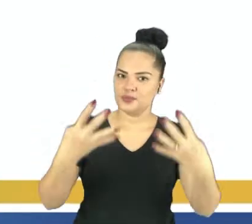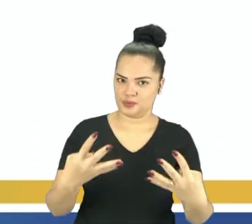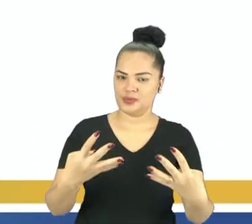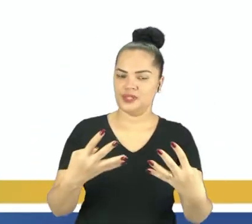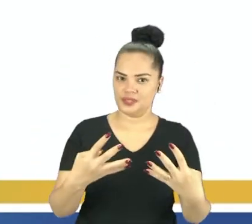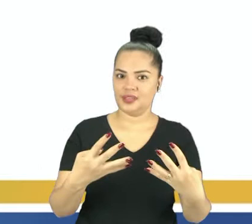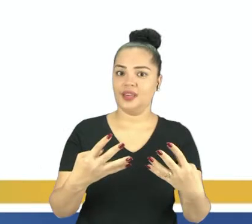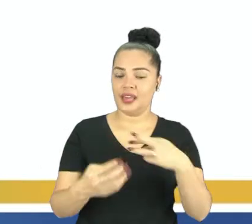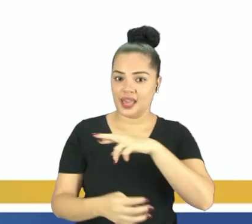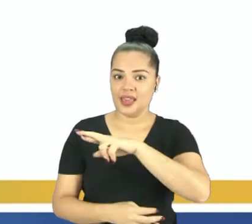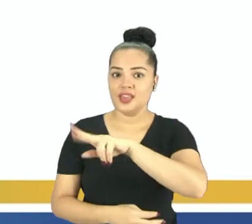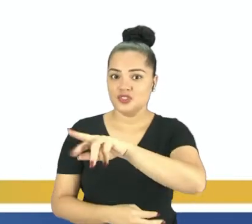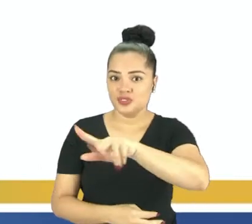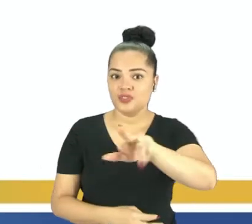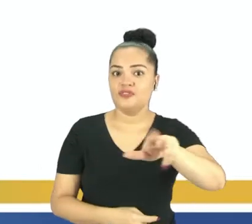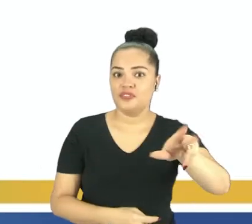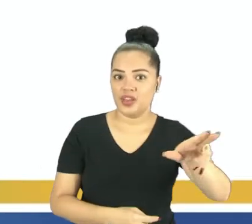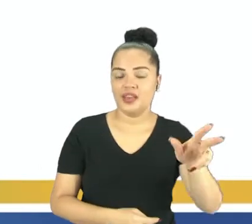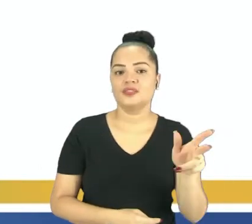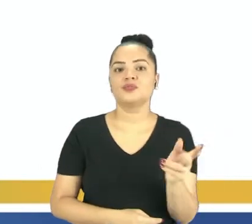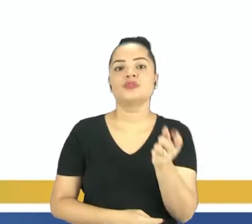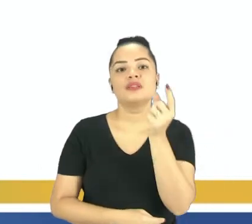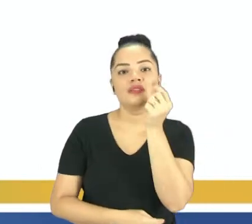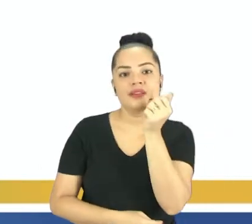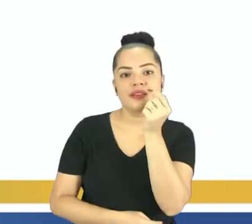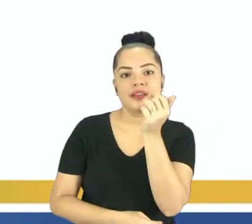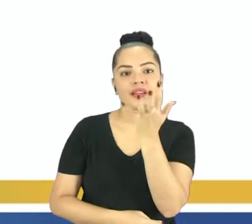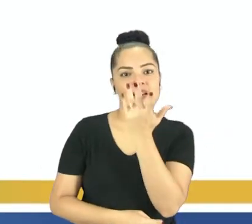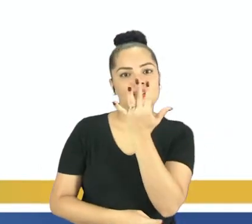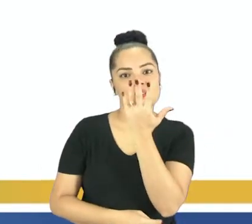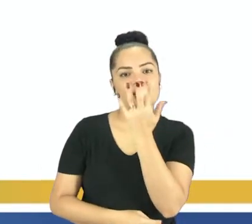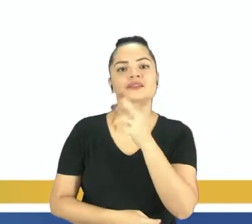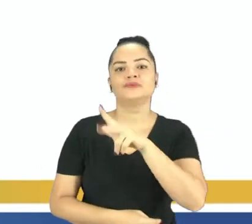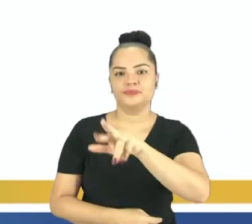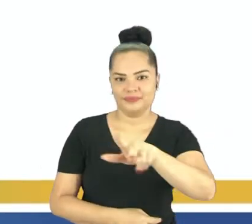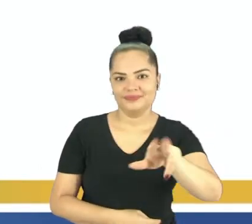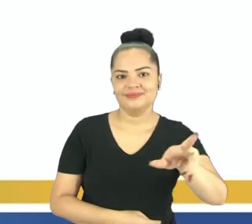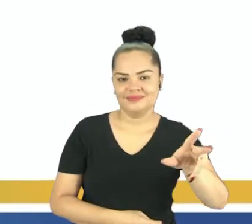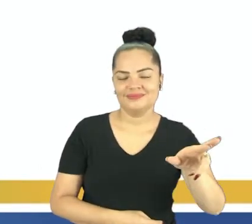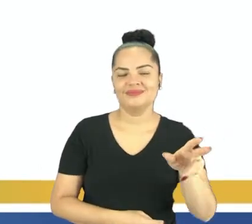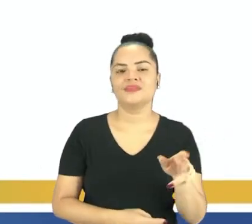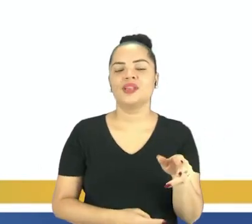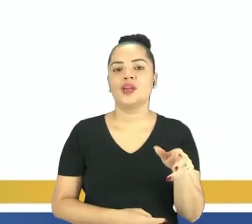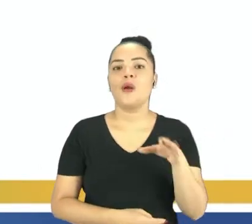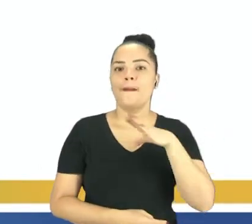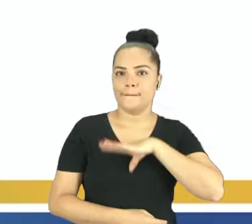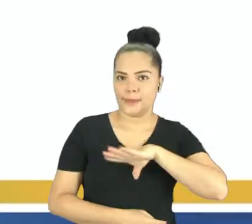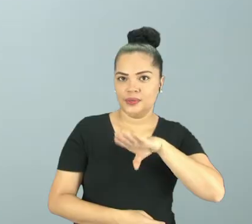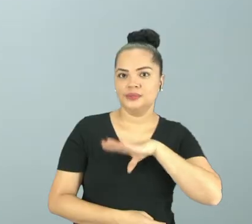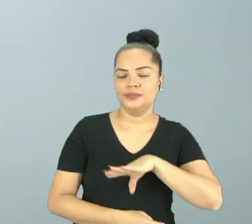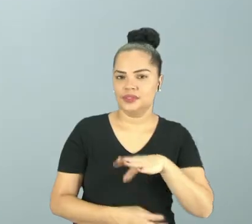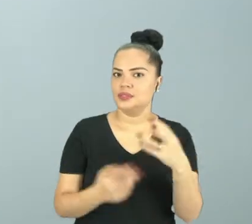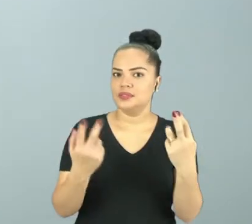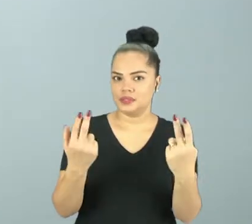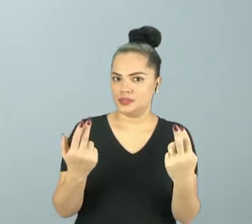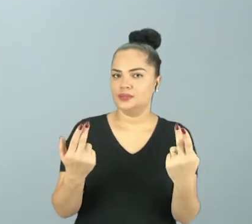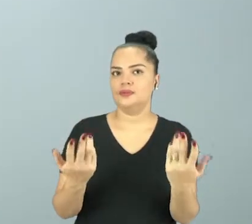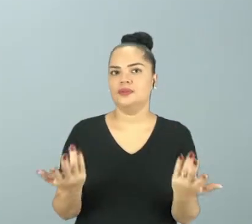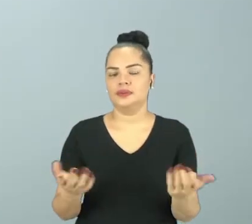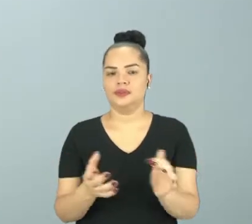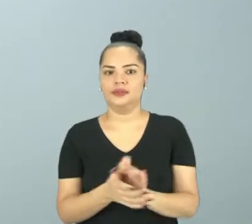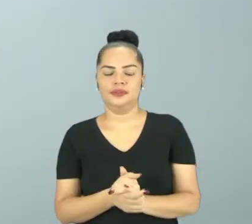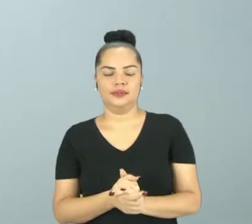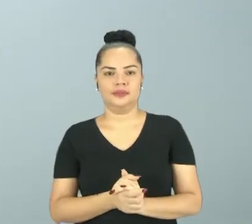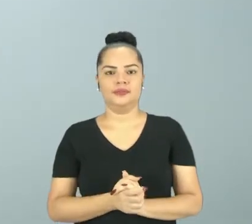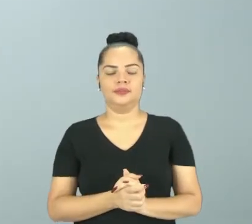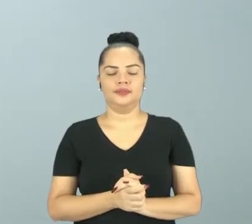no plural, são vários lápis, a gente colocou pencils no plural. Em português vai permanecer do mesmo jeito, ok?